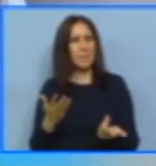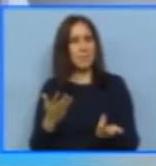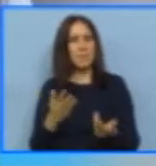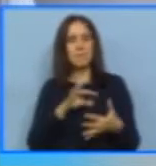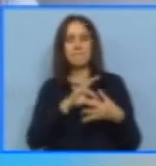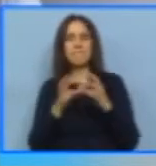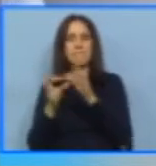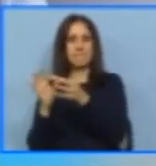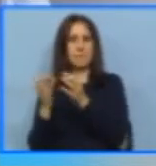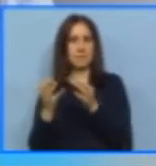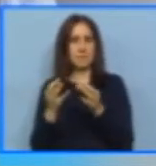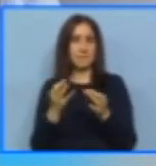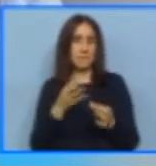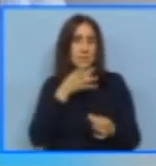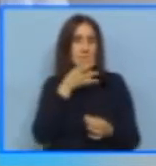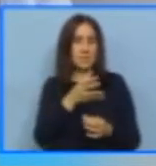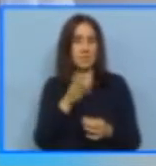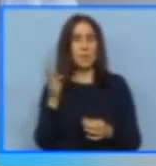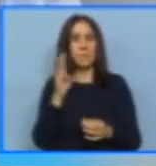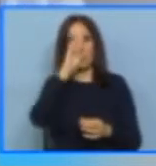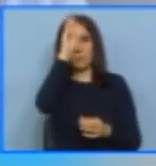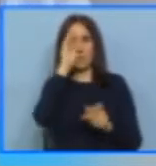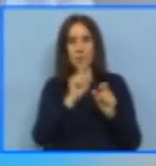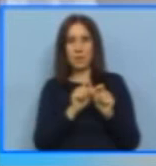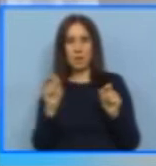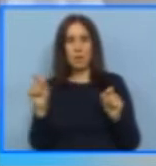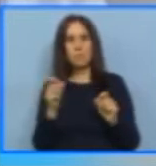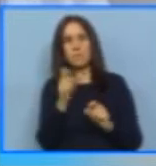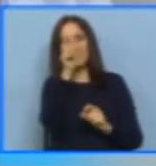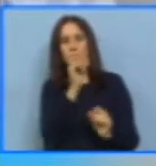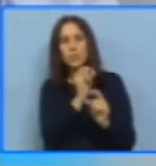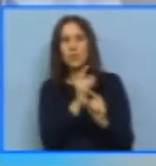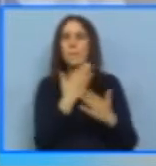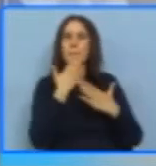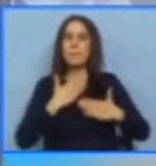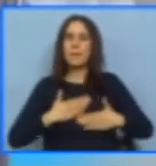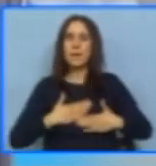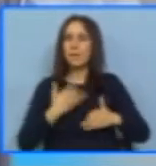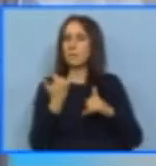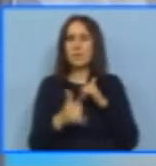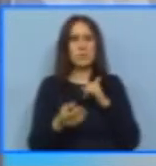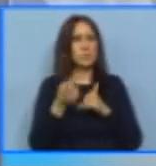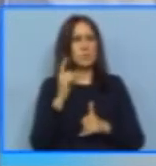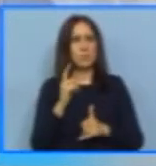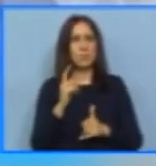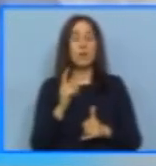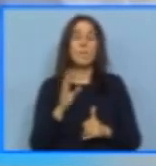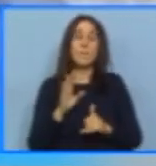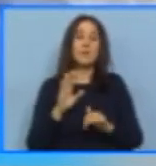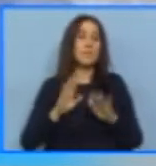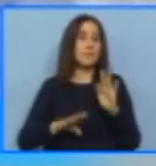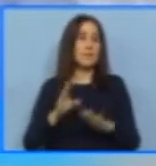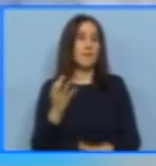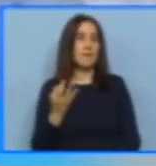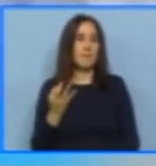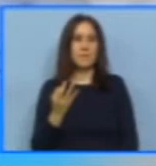condutor podia-se traçar assim, deste ponto de ficado, que o outro é um bem e não é uma ameaça, ainda que às vezes tenha